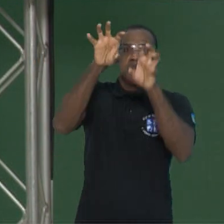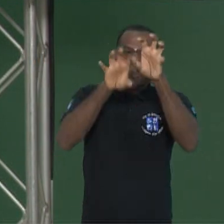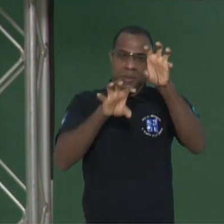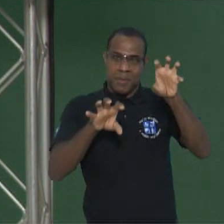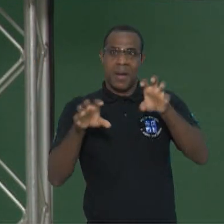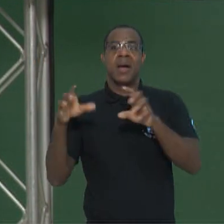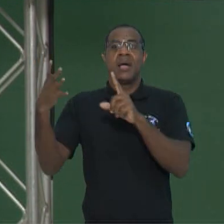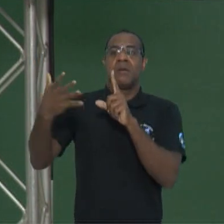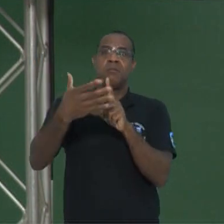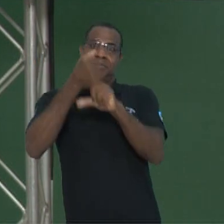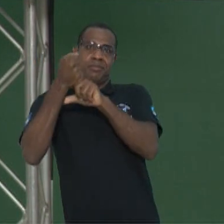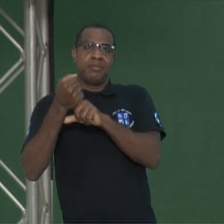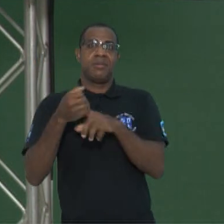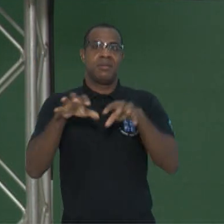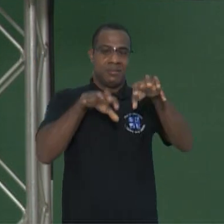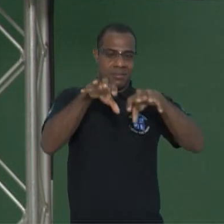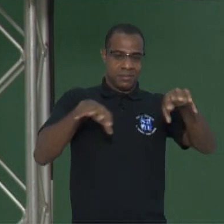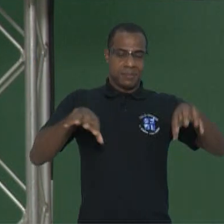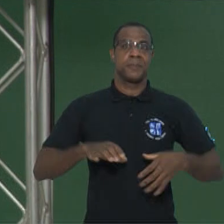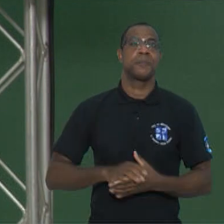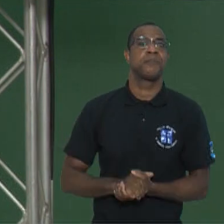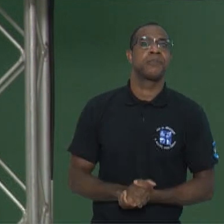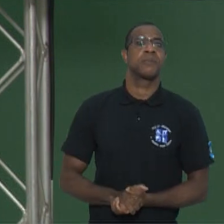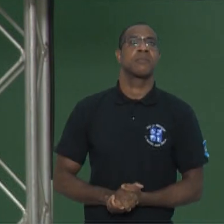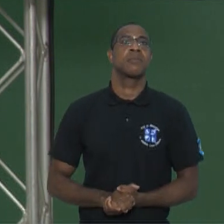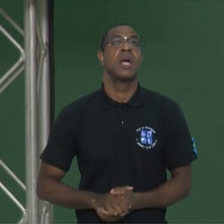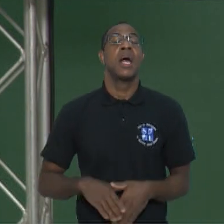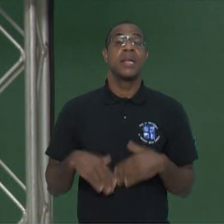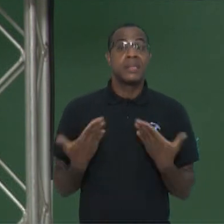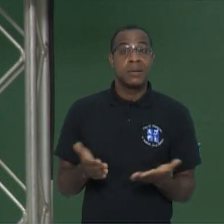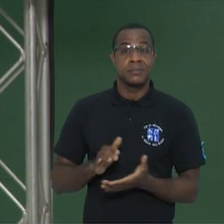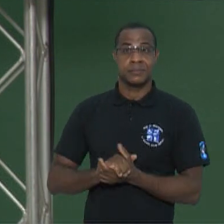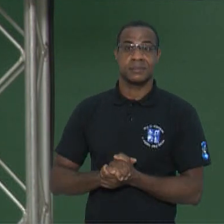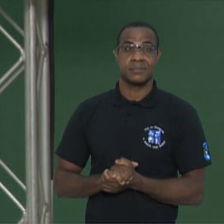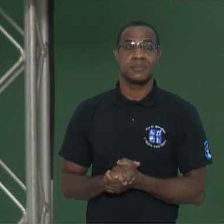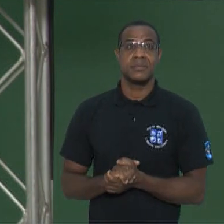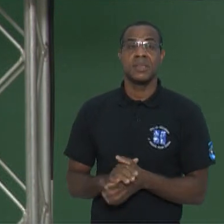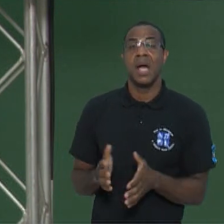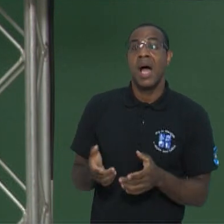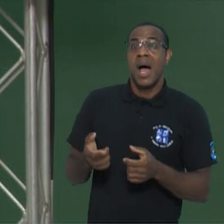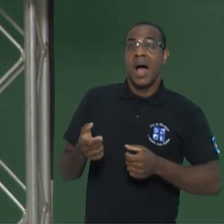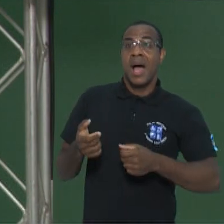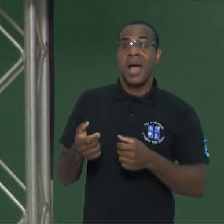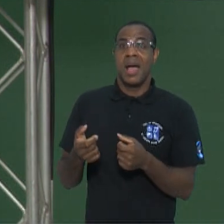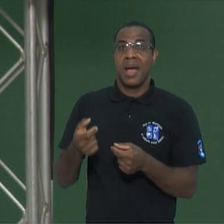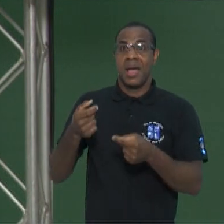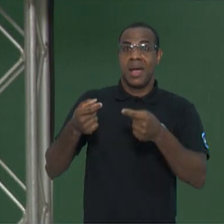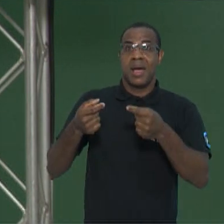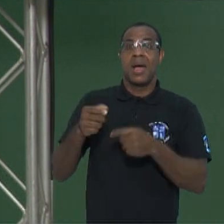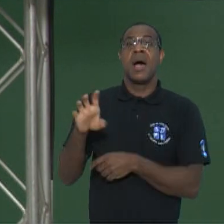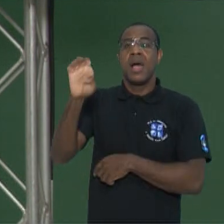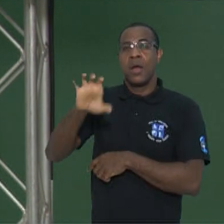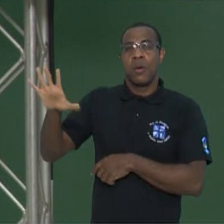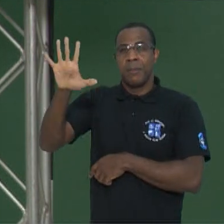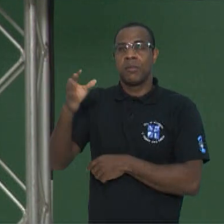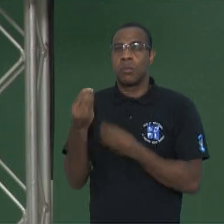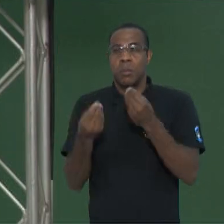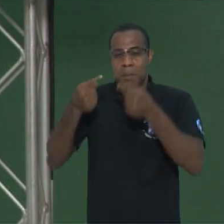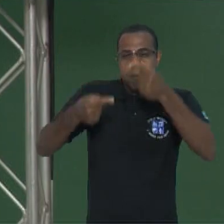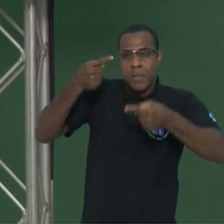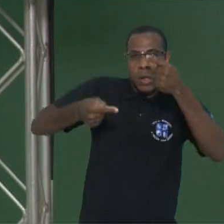exploração. E aí, entendendo as relações geopolíticas e a dominação europeia, então vamos pensar um pouquinho